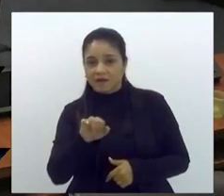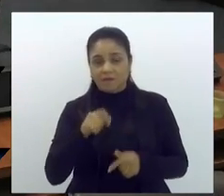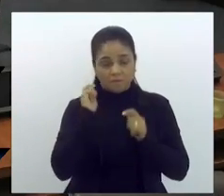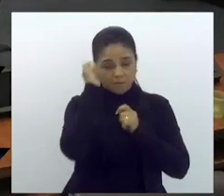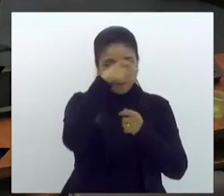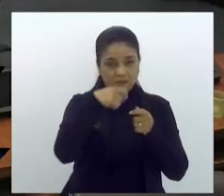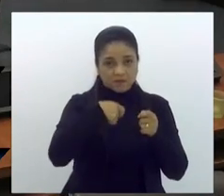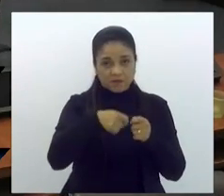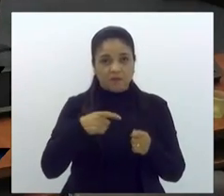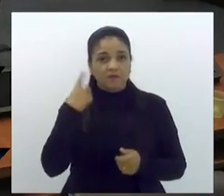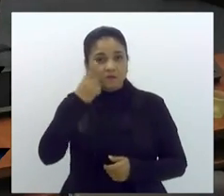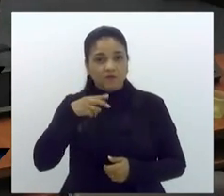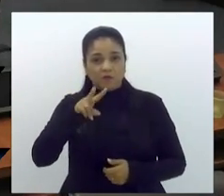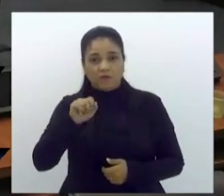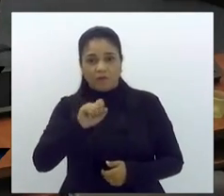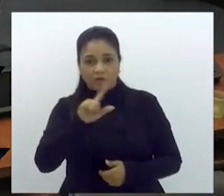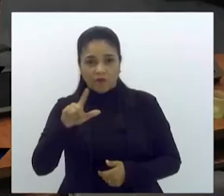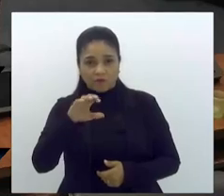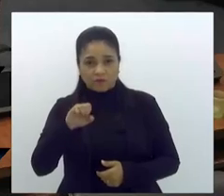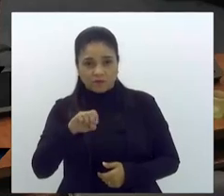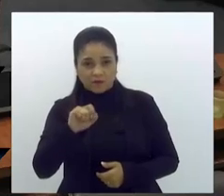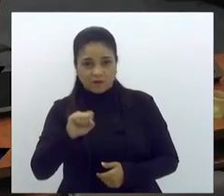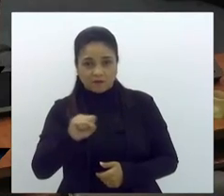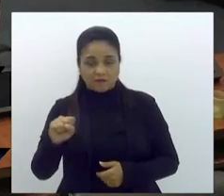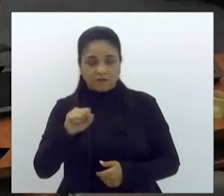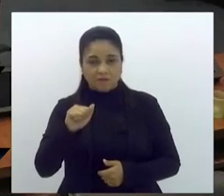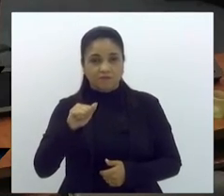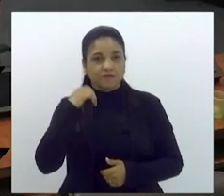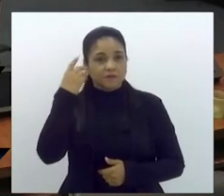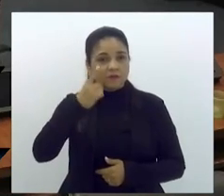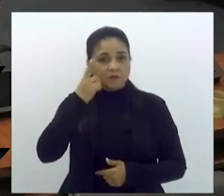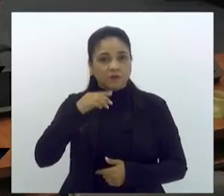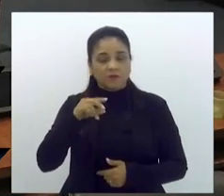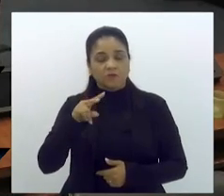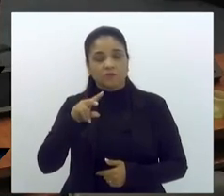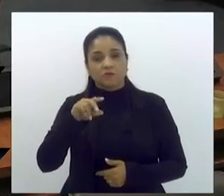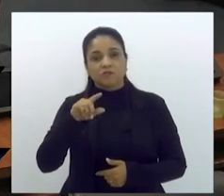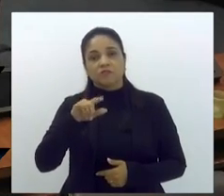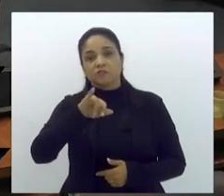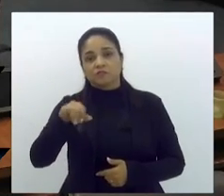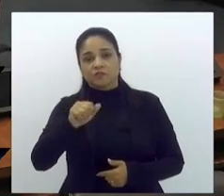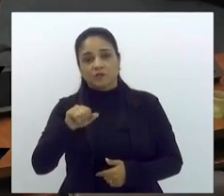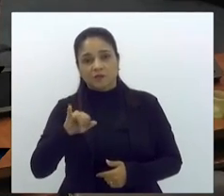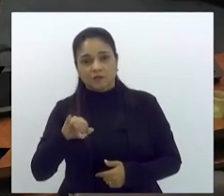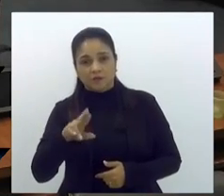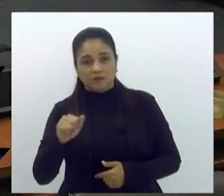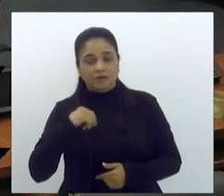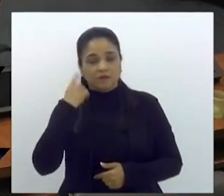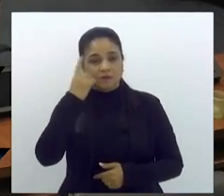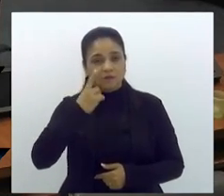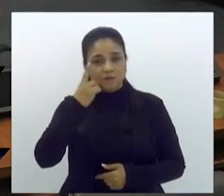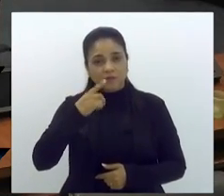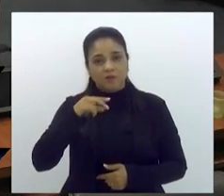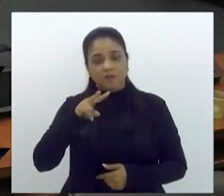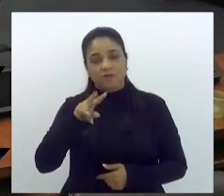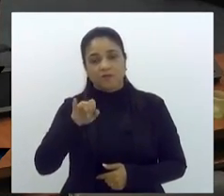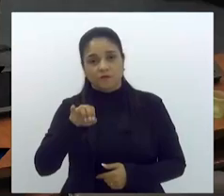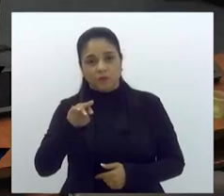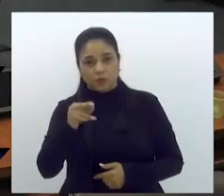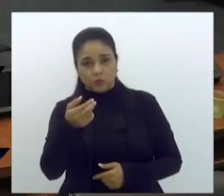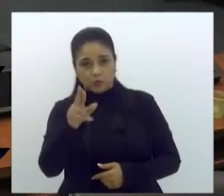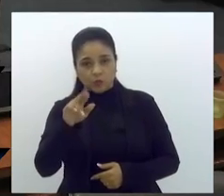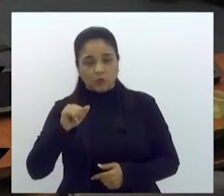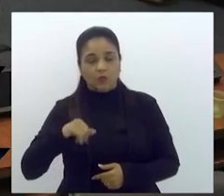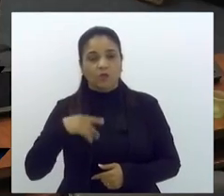Val Ceasa Deputado Deputado Jair Bittencourt Deputado Vitor Júnior Deputado Chico Machado